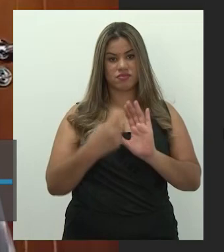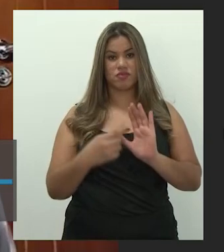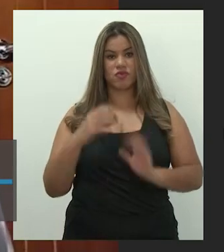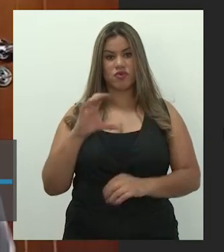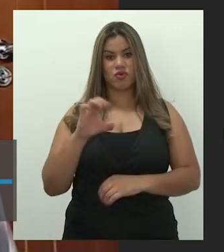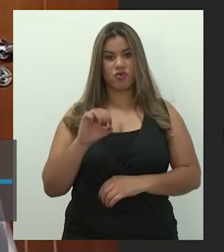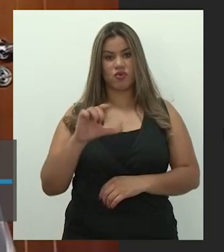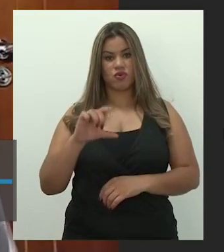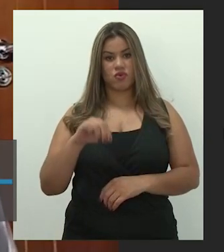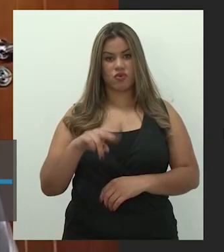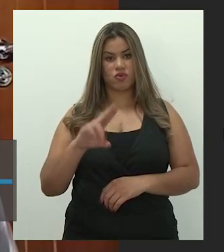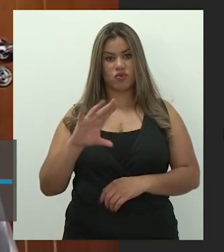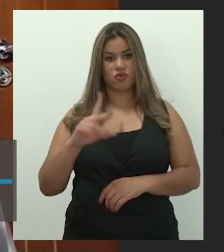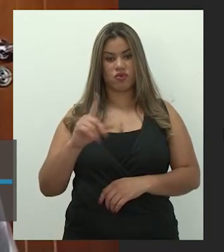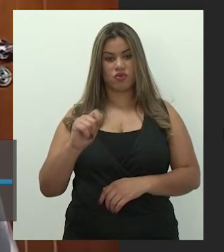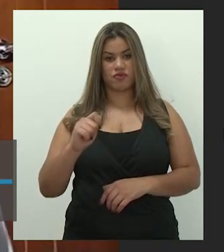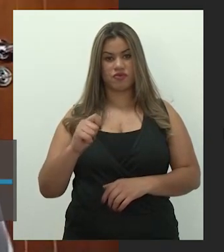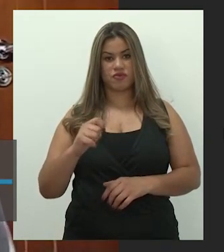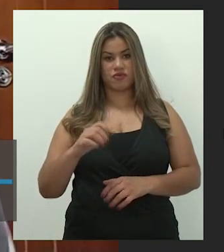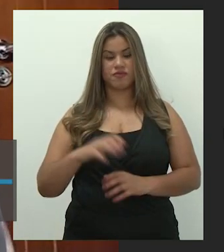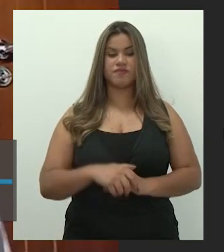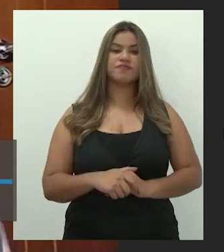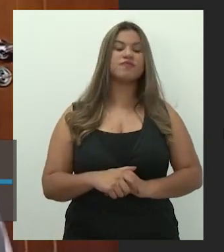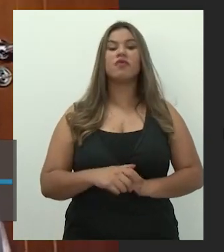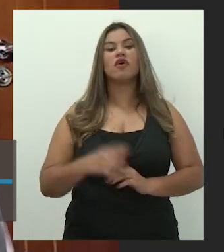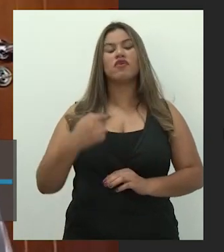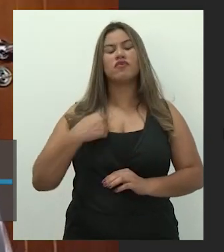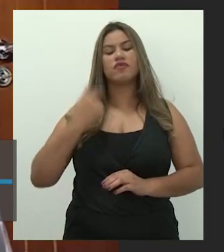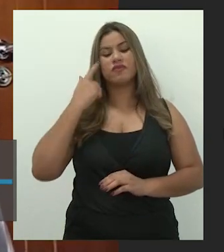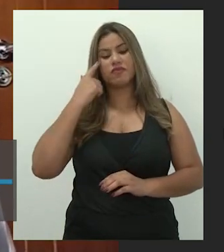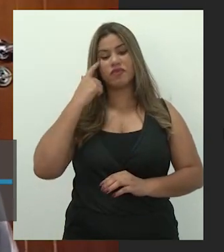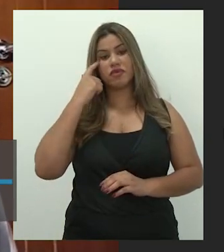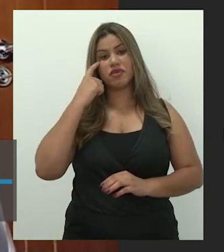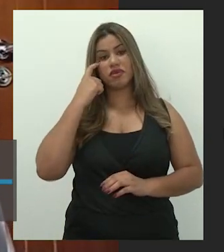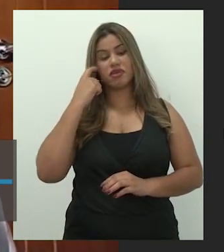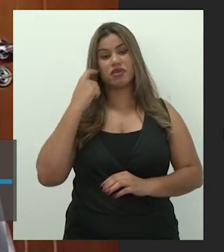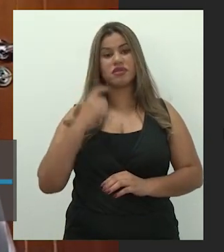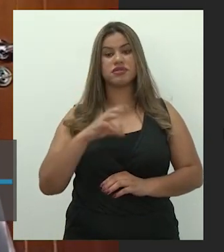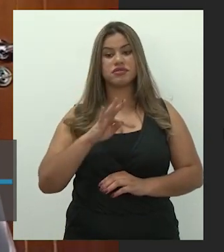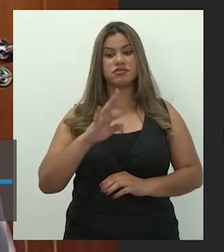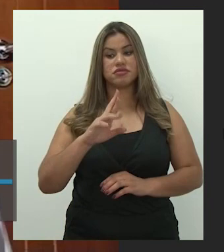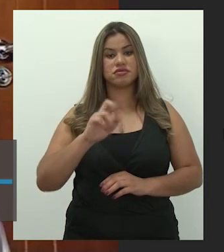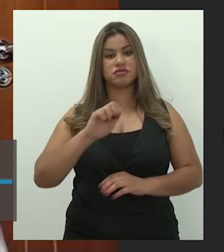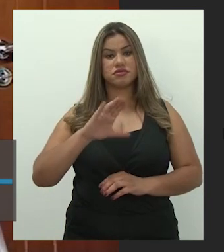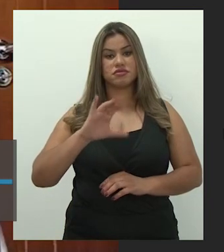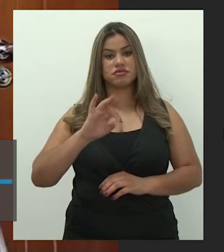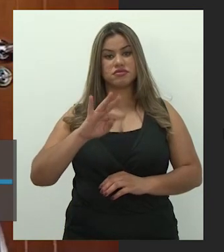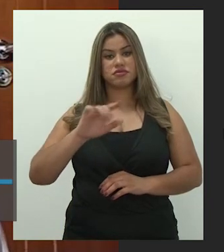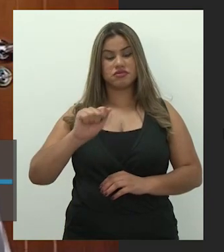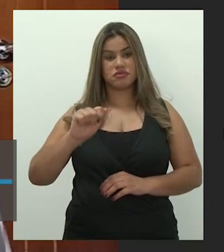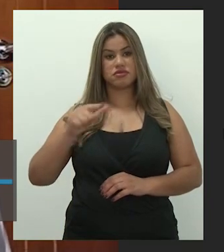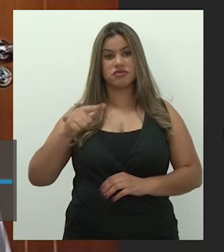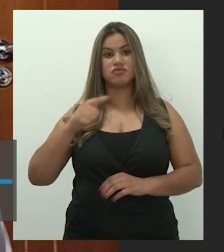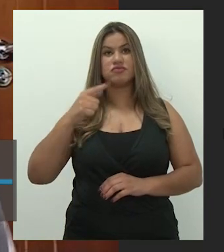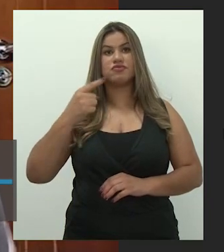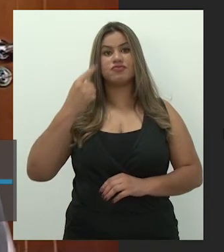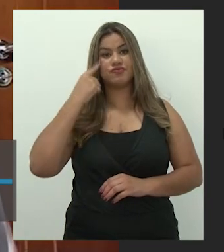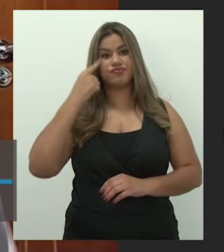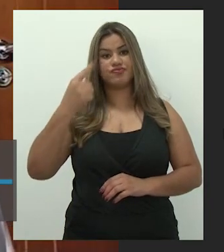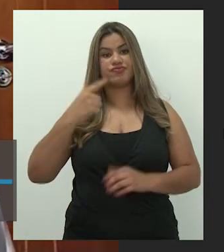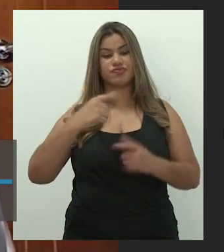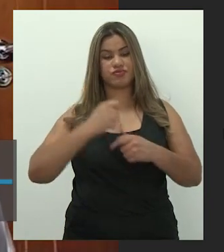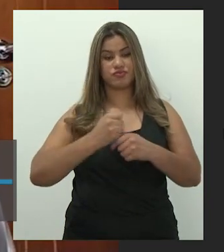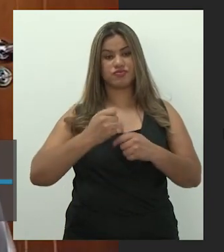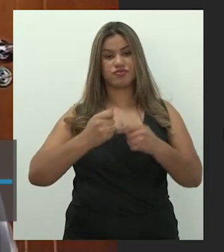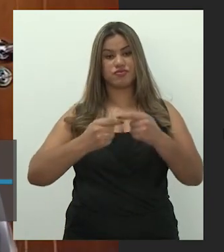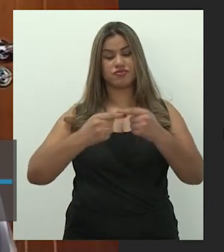digitar fractal no Google, vocês vão ver uma infinidade de elementos da natureza que tem o fractal. E aí,